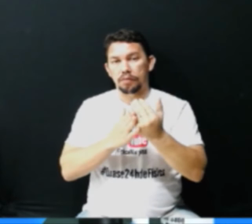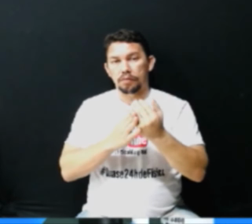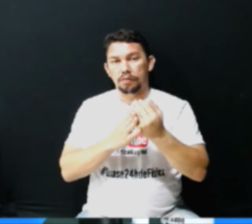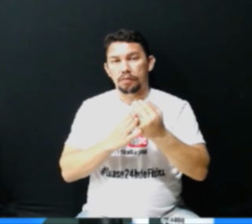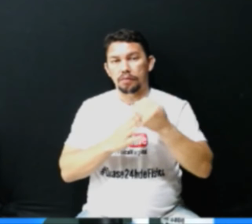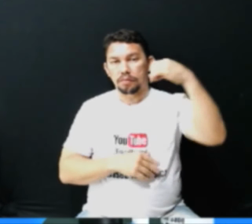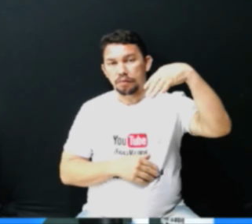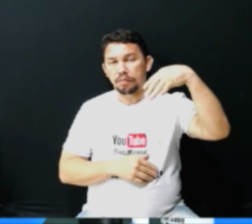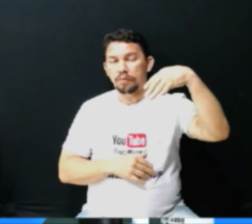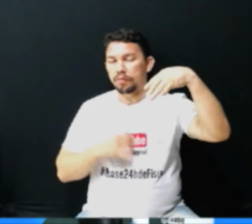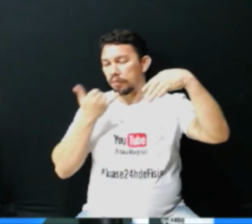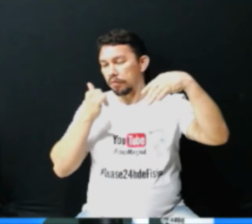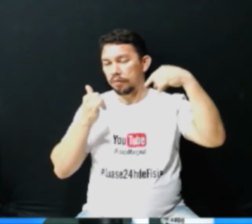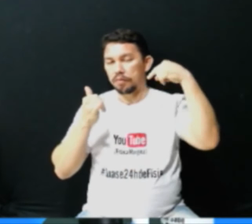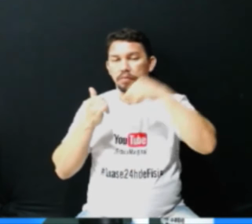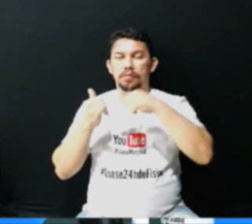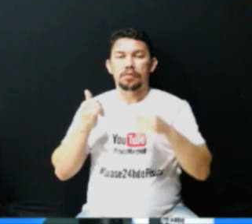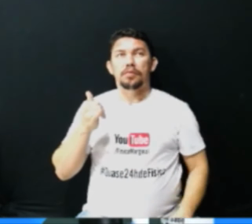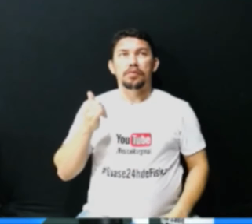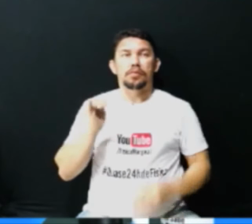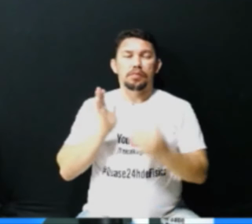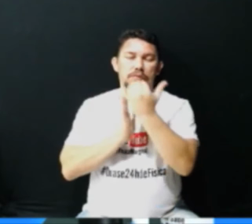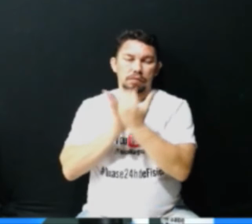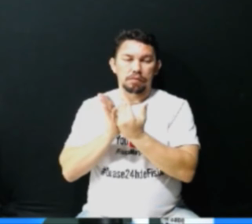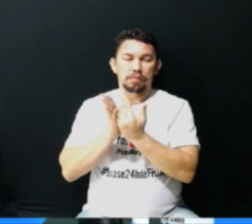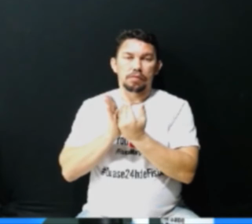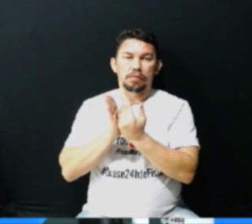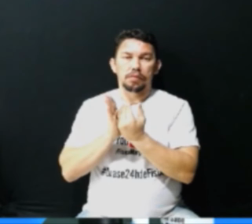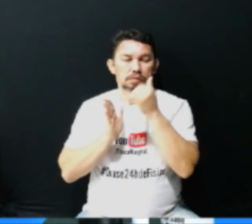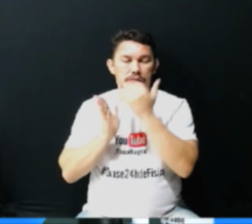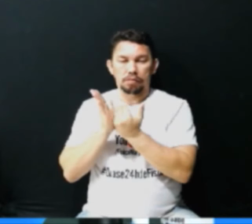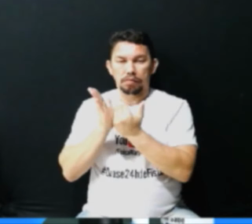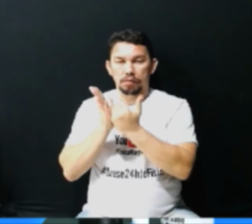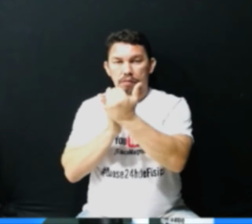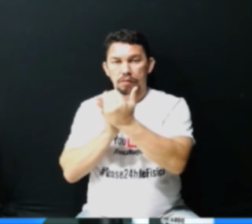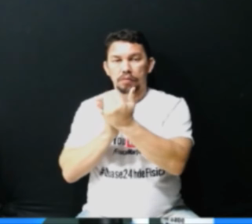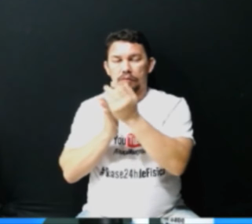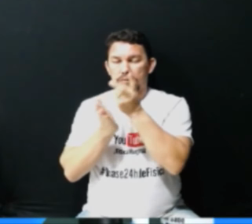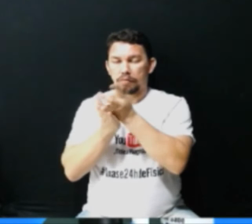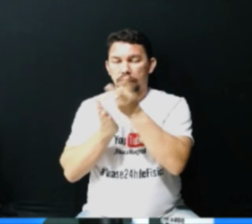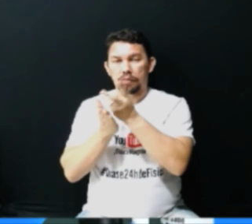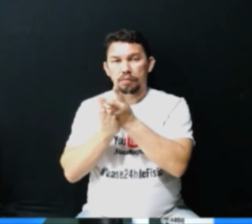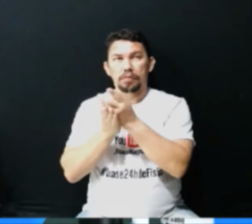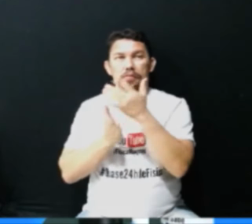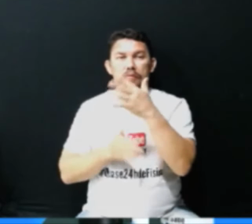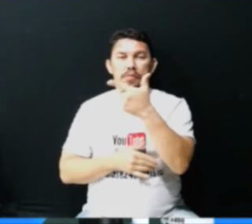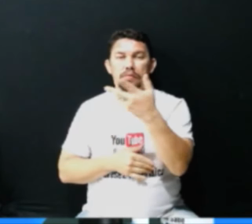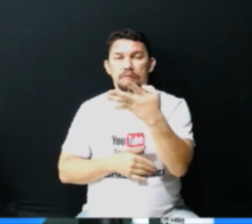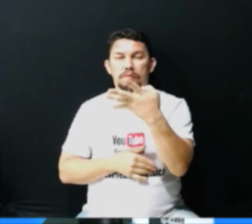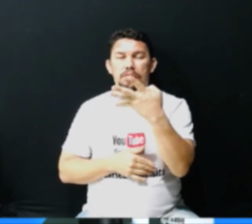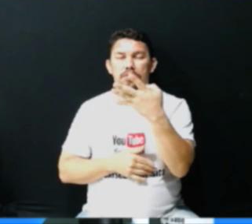aqui, ela caiu. Aumentei a resistência, a tensão foi mantida, aproximadamente 24 volts,